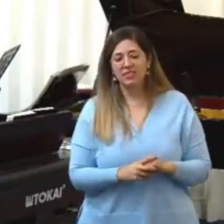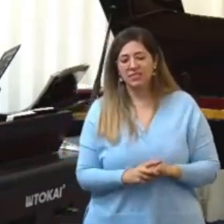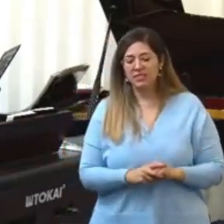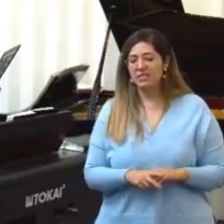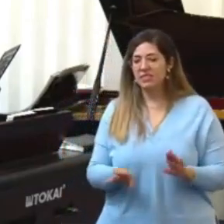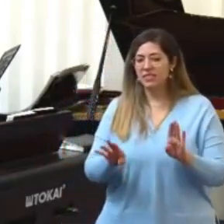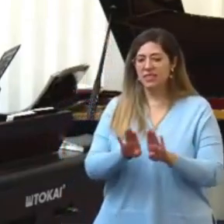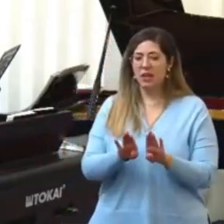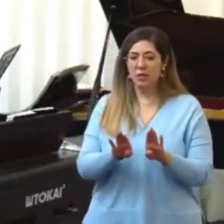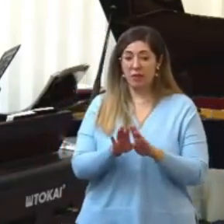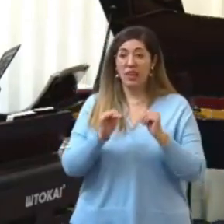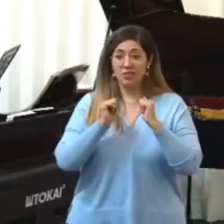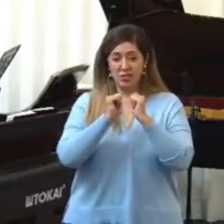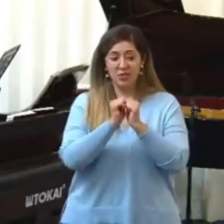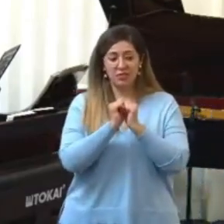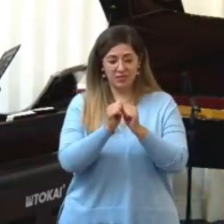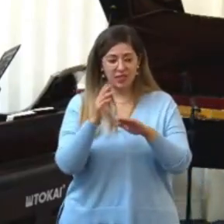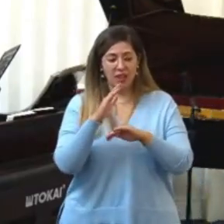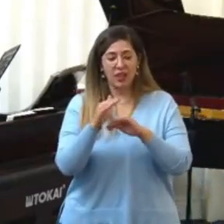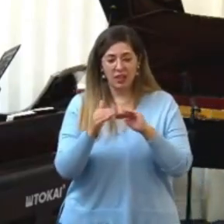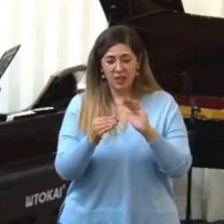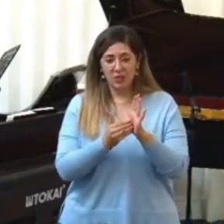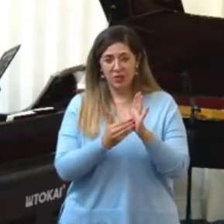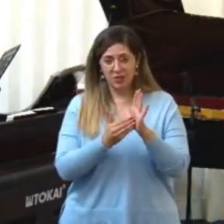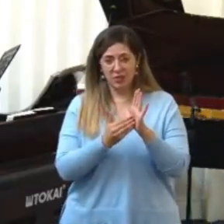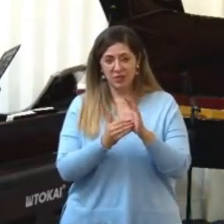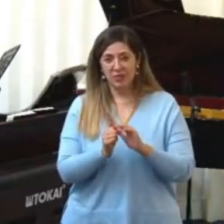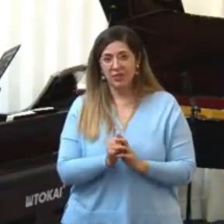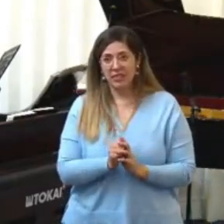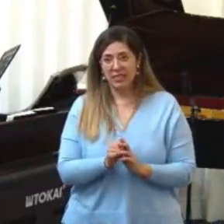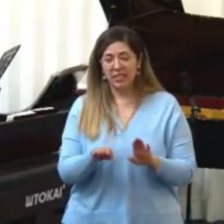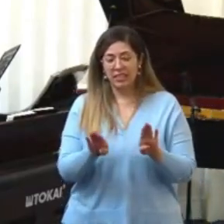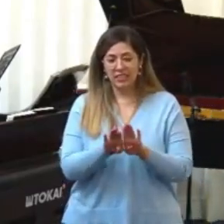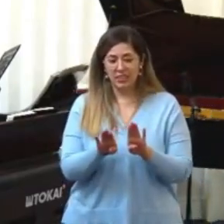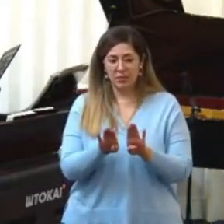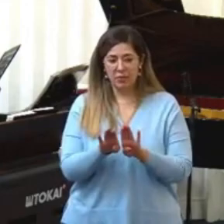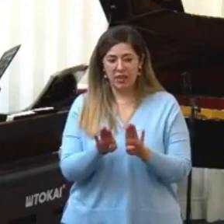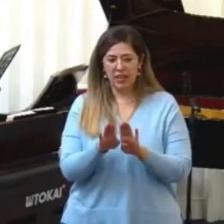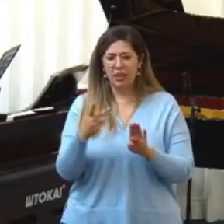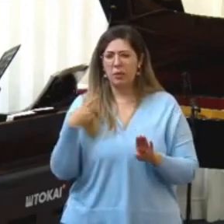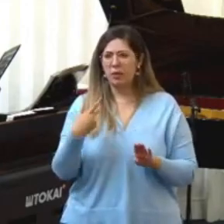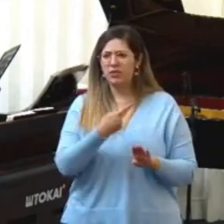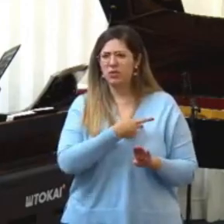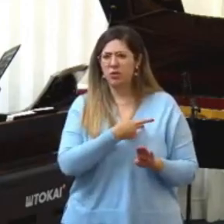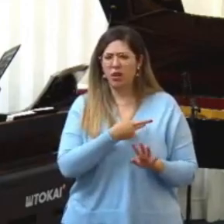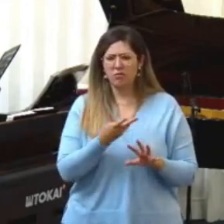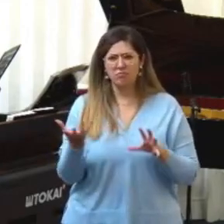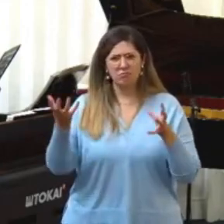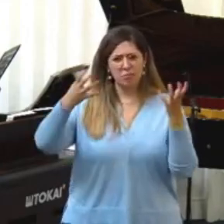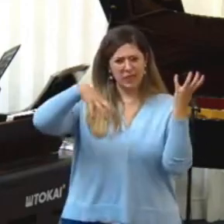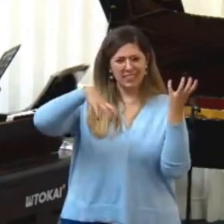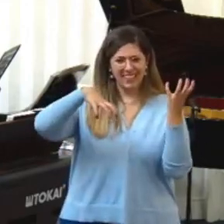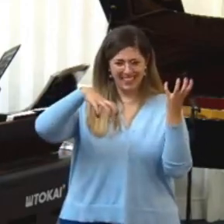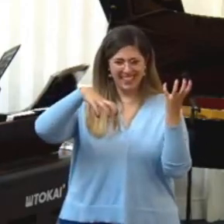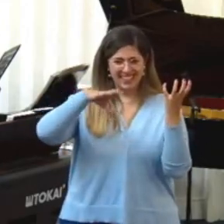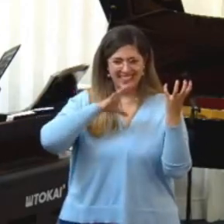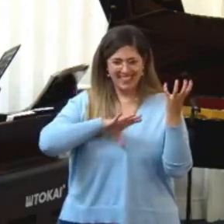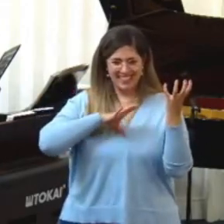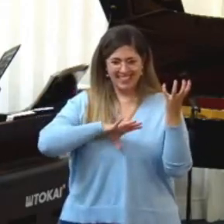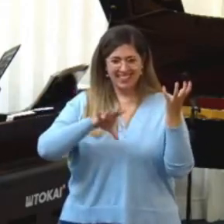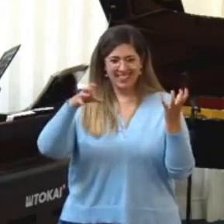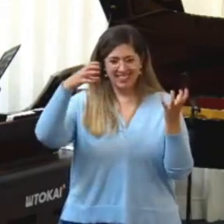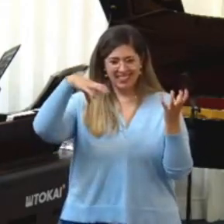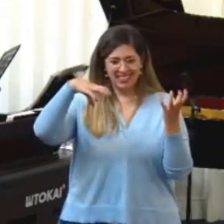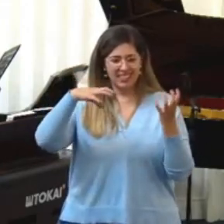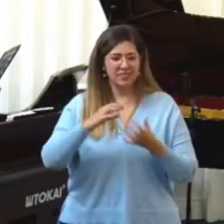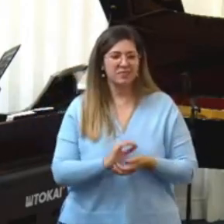de uma conferência. Nossa, ele é pastor de uma igreja em Brasília, um querido irmão mesmo. E aí ele escreveu uma coisa aqui, crianças, olha só,